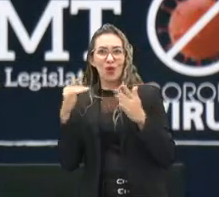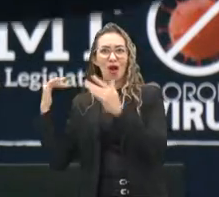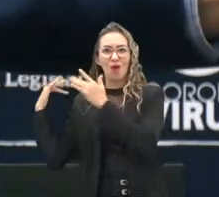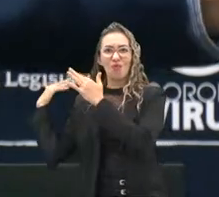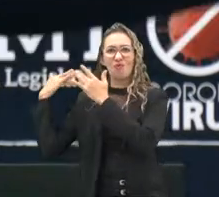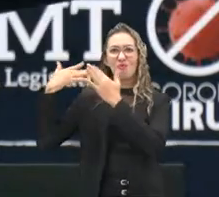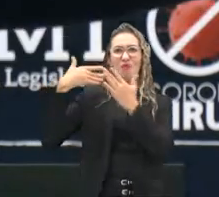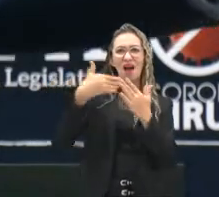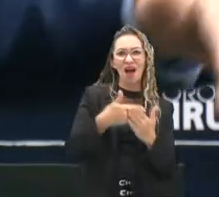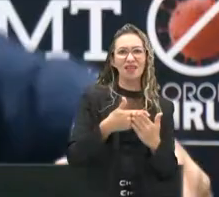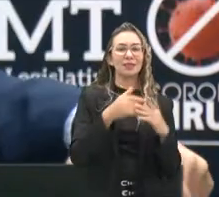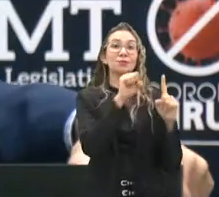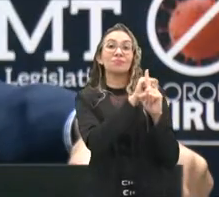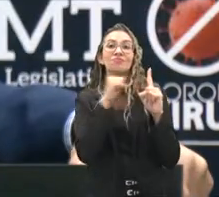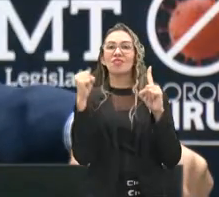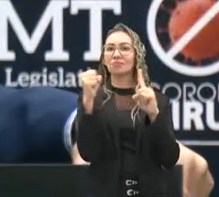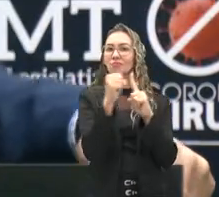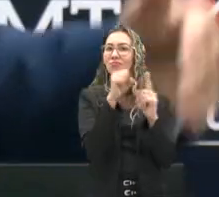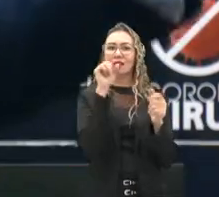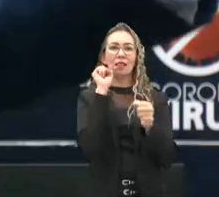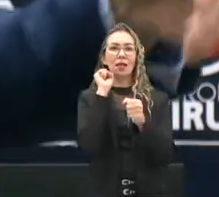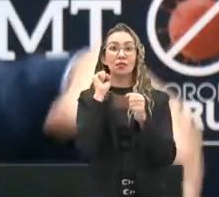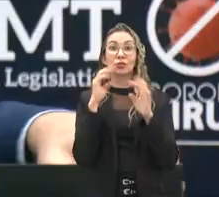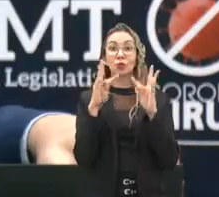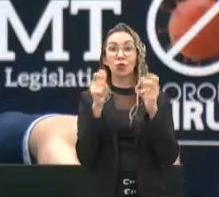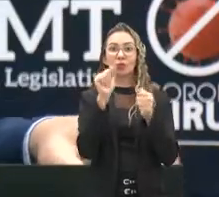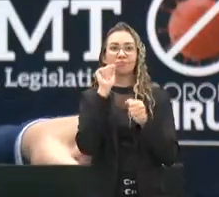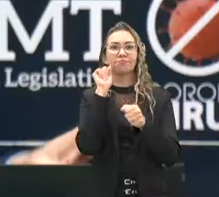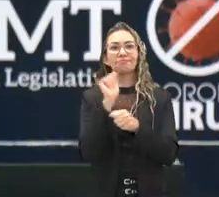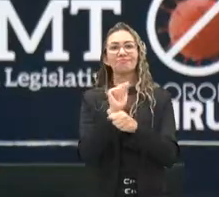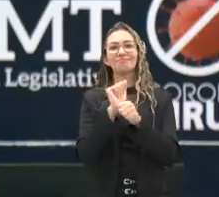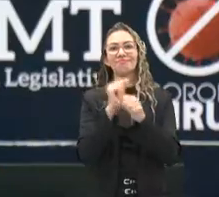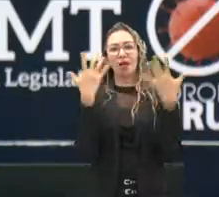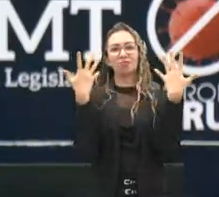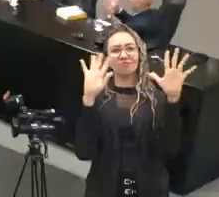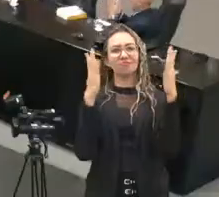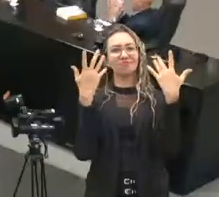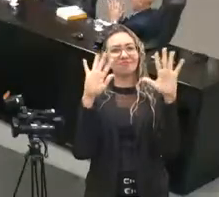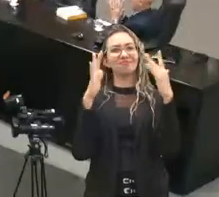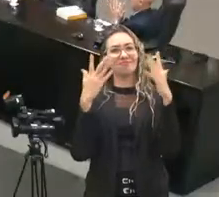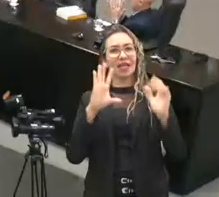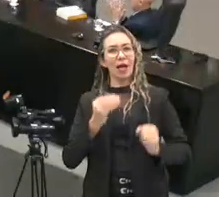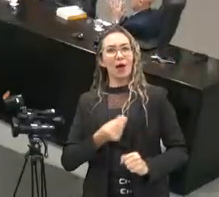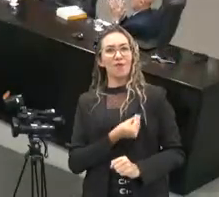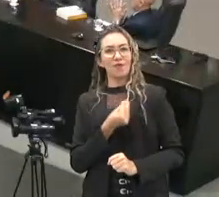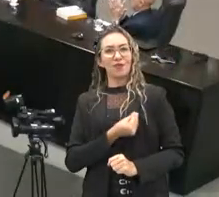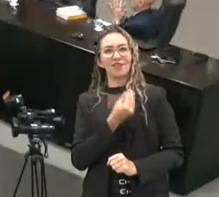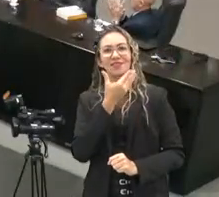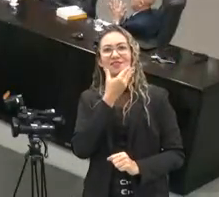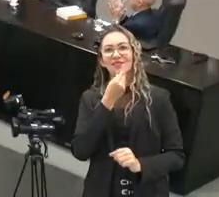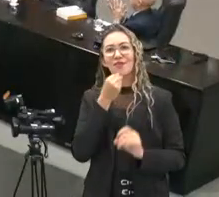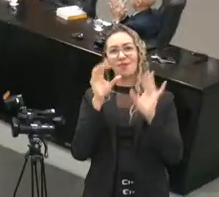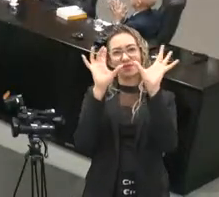sociedade para aplaudir a vida do grande Filinto Miller. Parabéns.